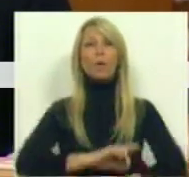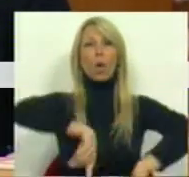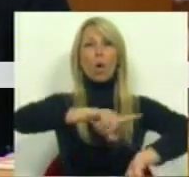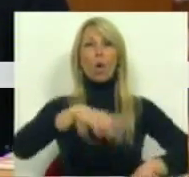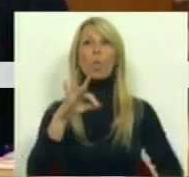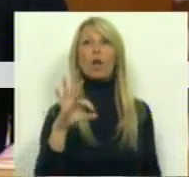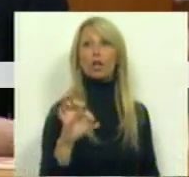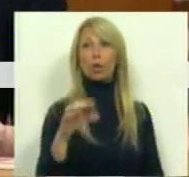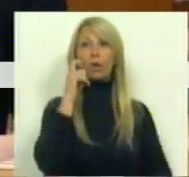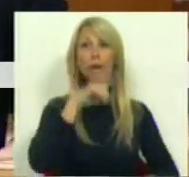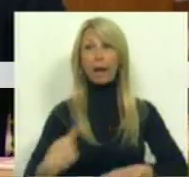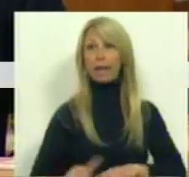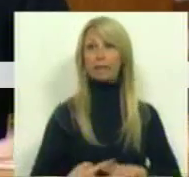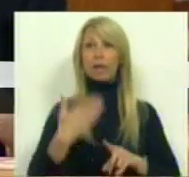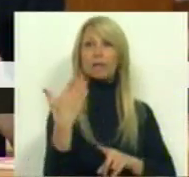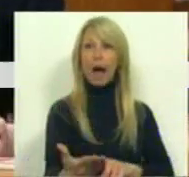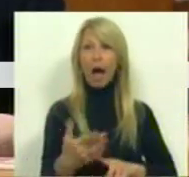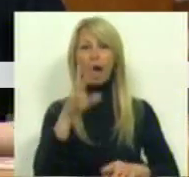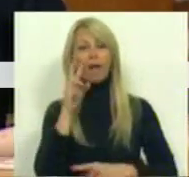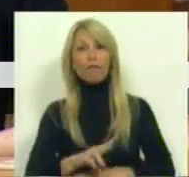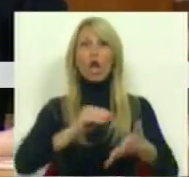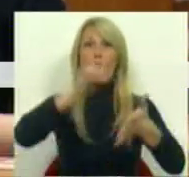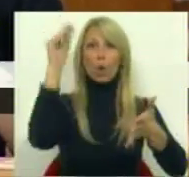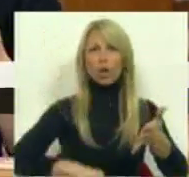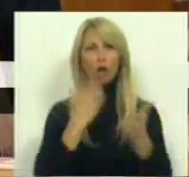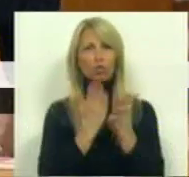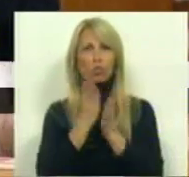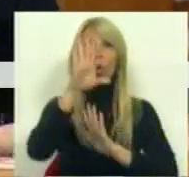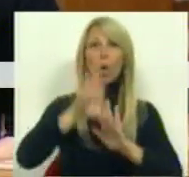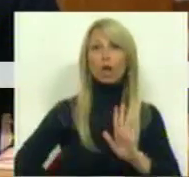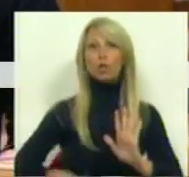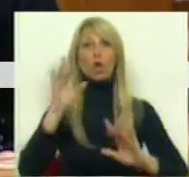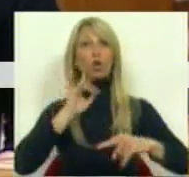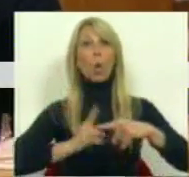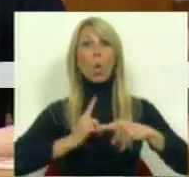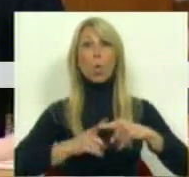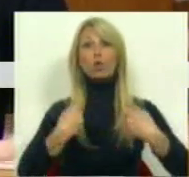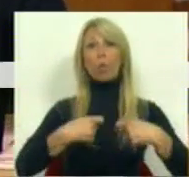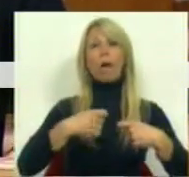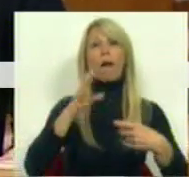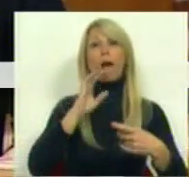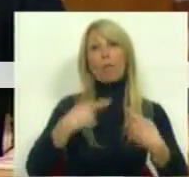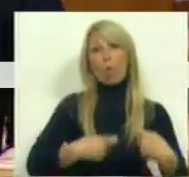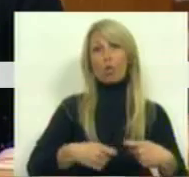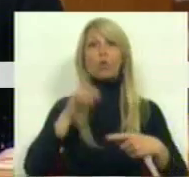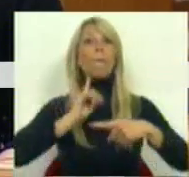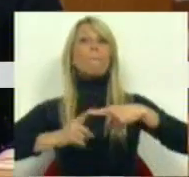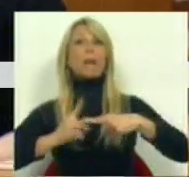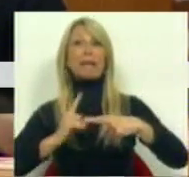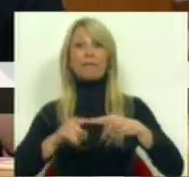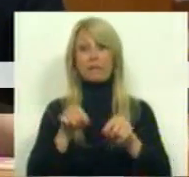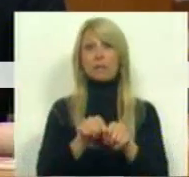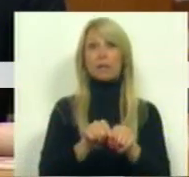horas para os interessados consultarem o contrato, estudarem as condições, o custo-benefício desta operação e apresentarem as suas